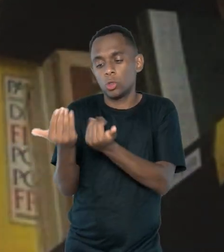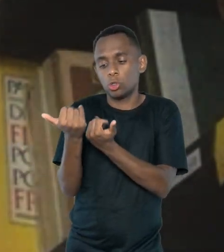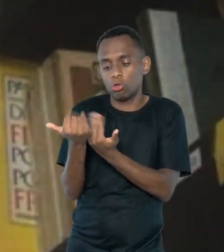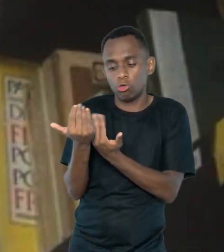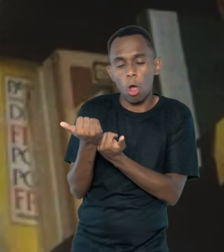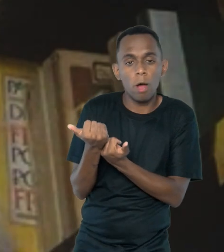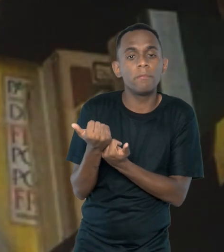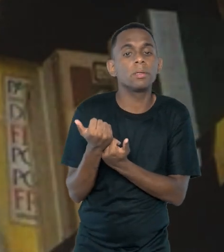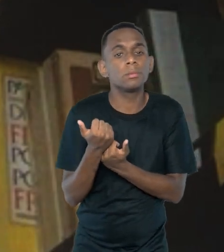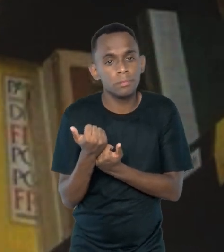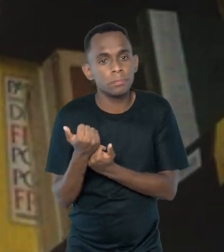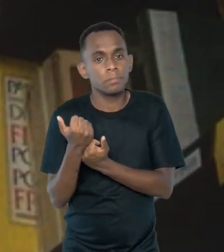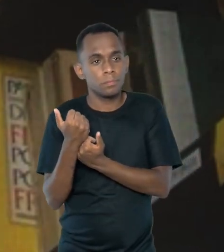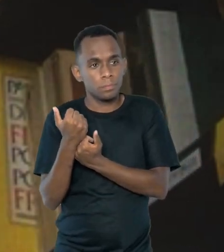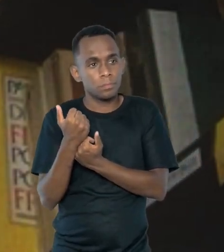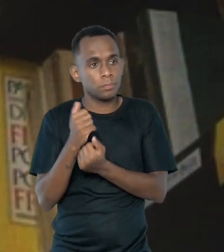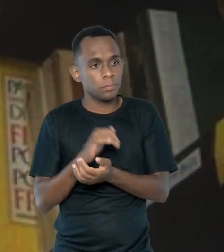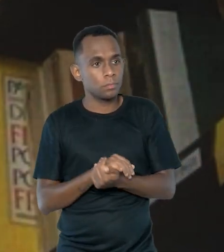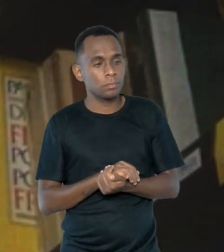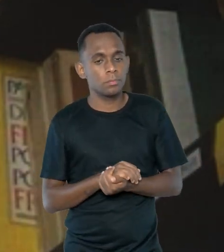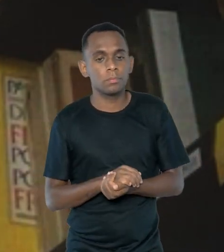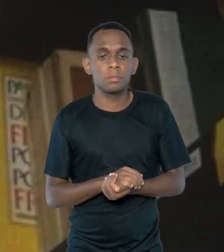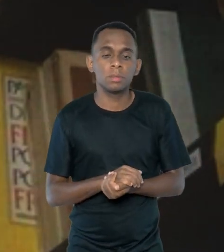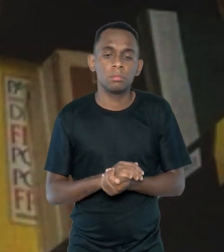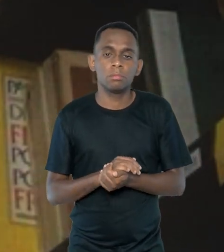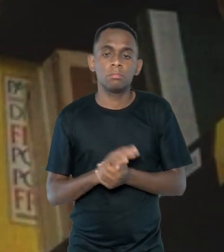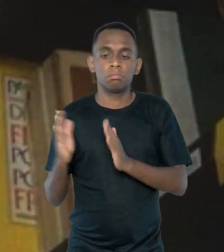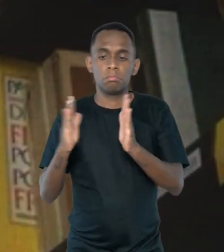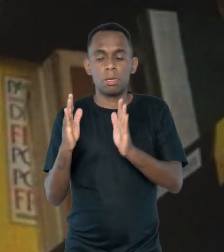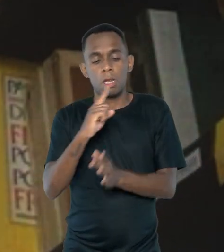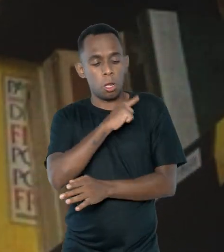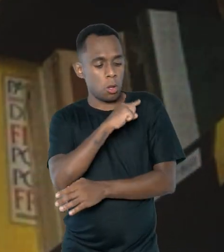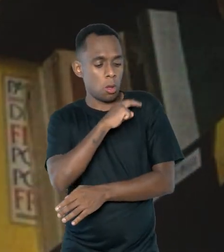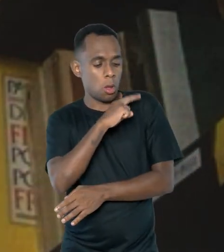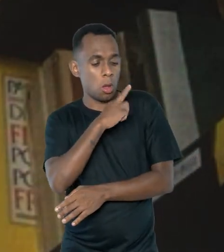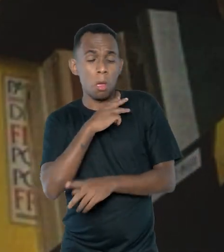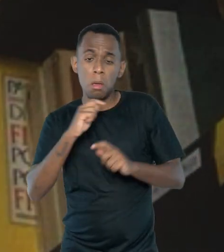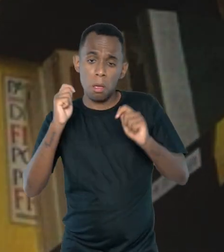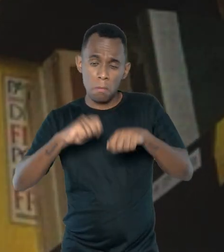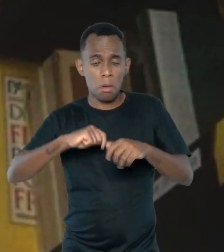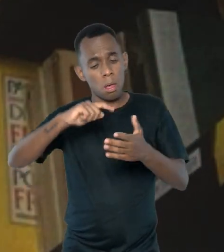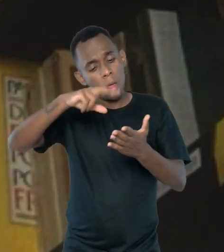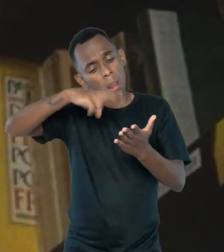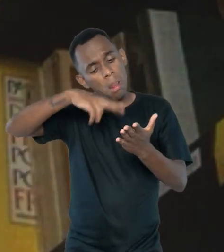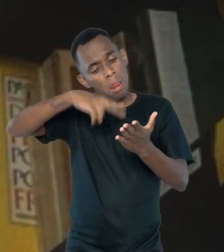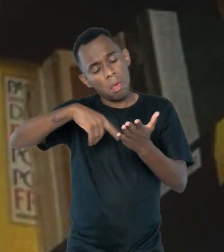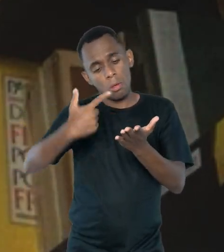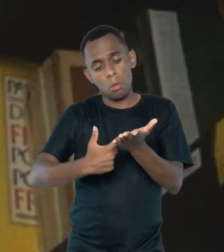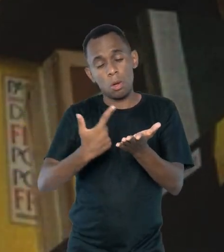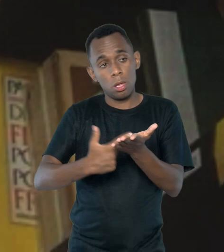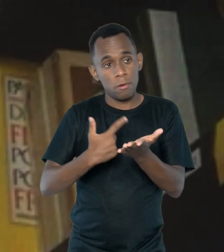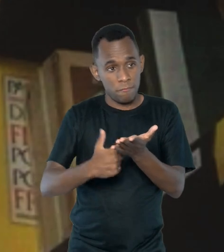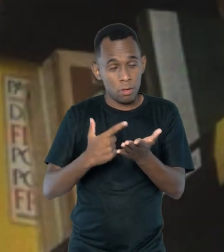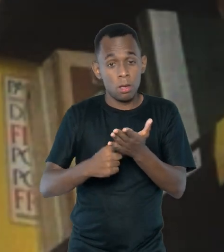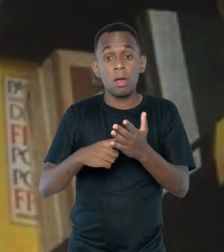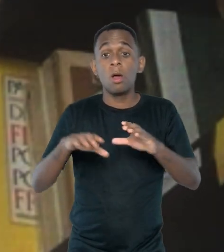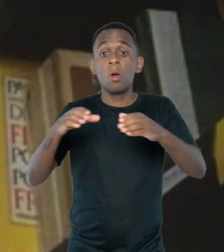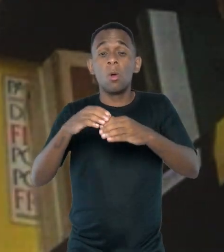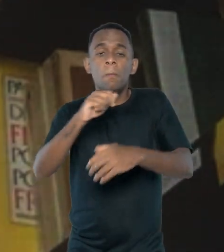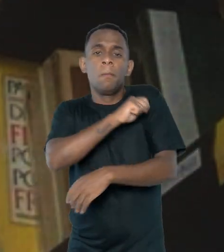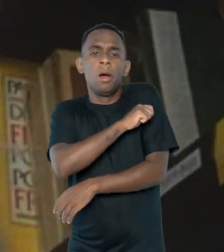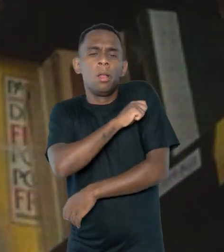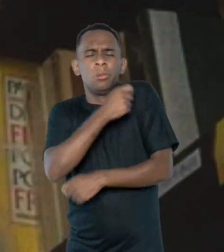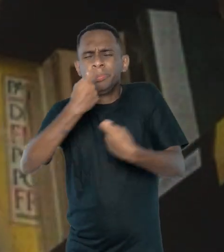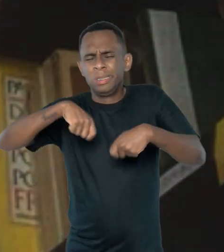longo do seu ensino médio, eles possam ler esses livros. E, para que os alunos não